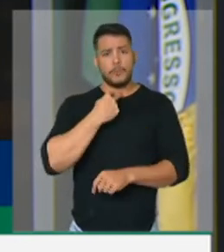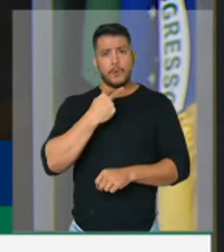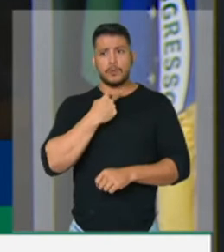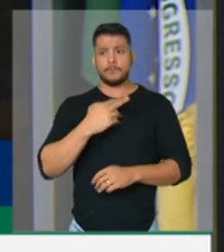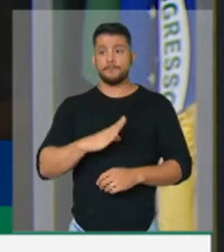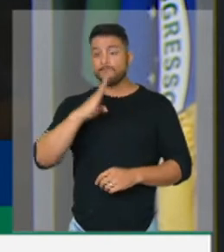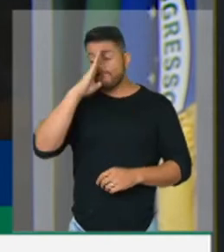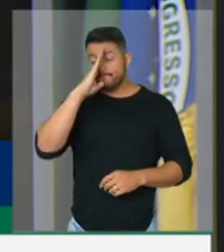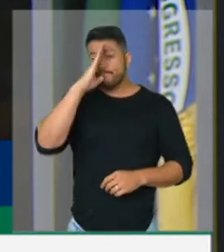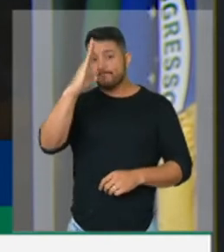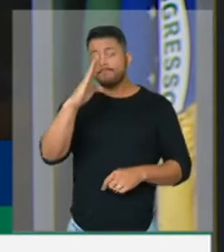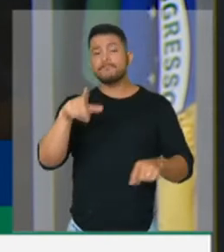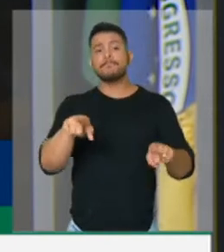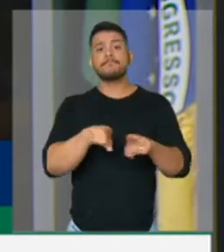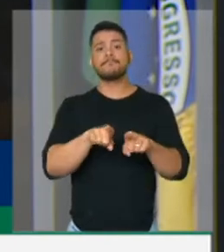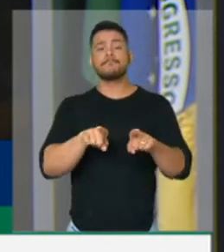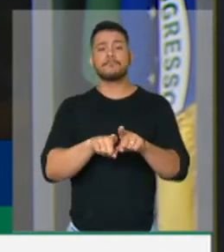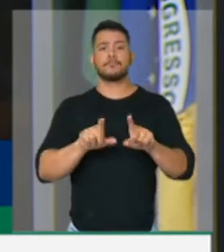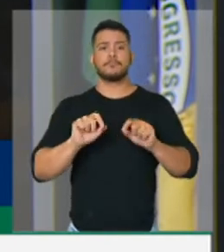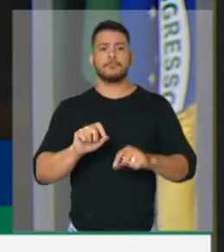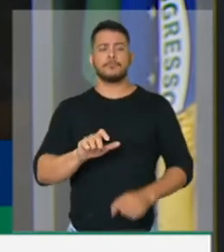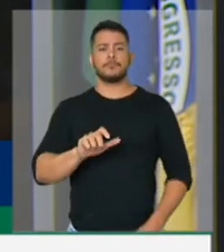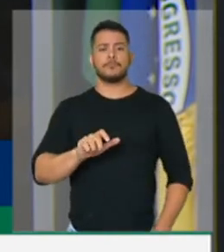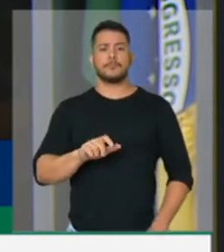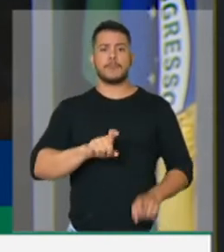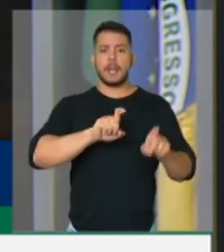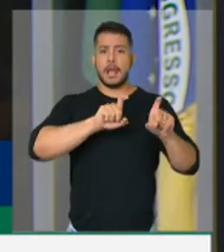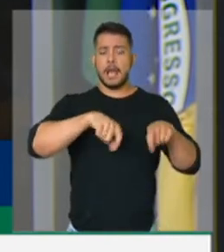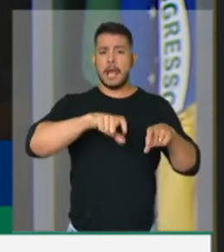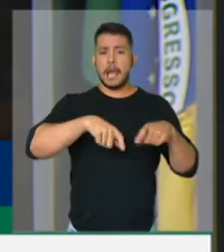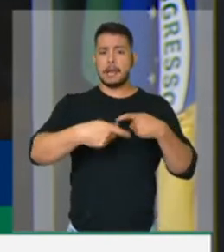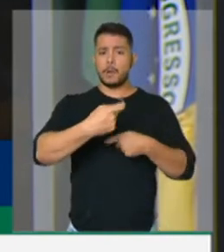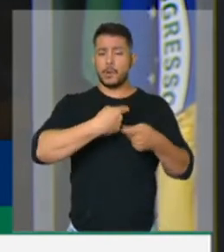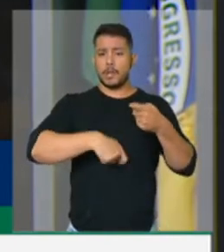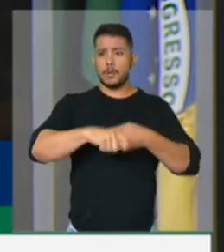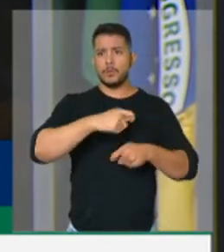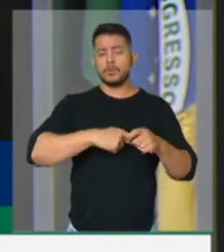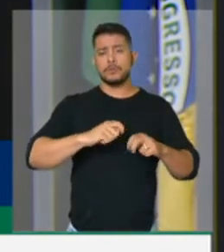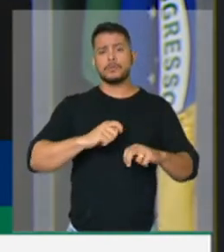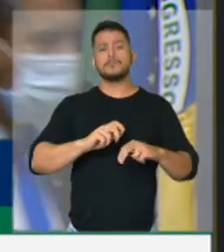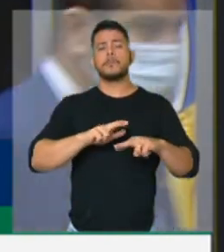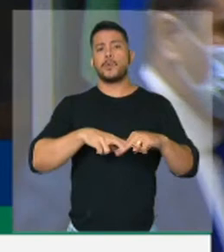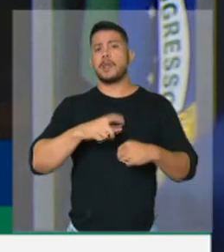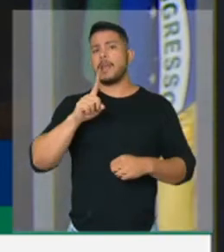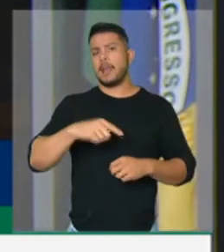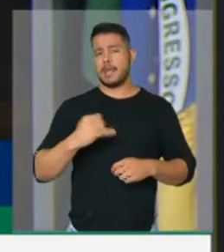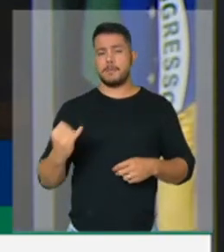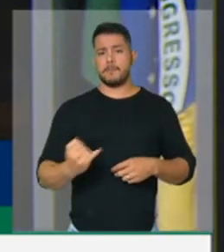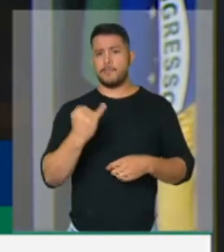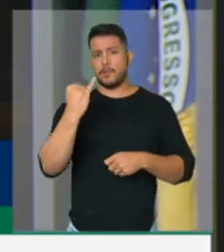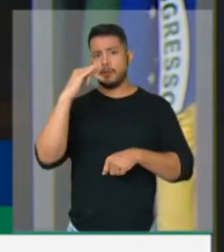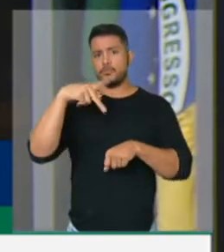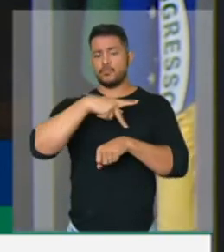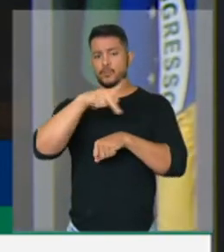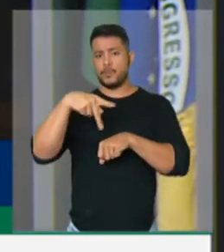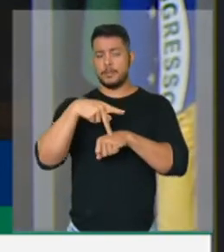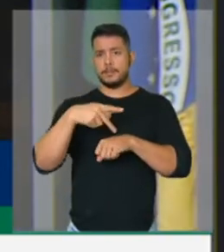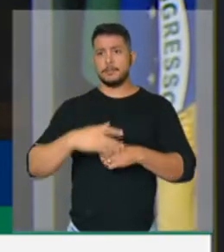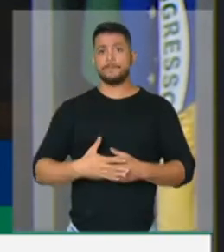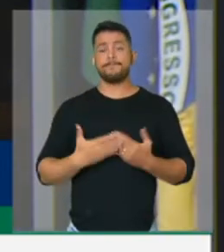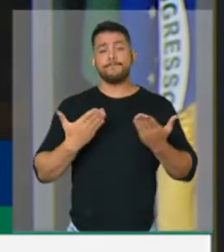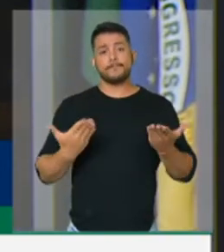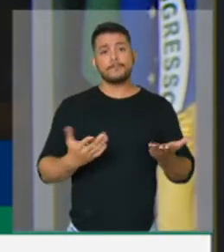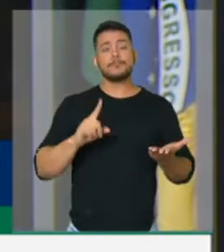principalmente também o agronegócio, que vem dando certo nesse país. Esse vai ser mais